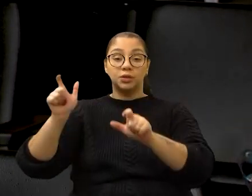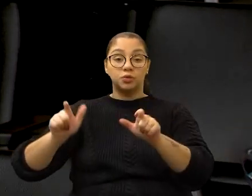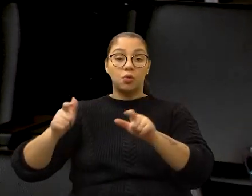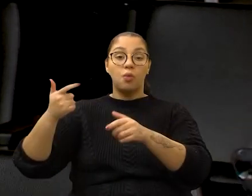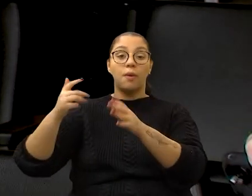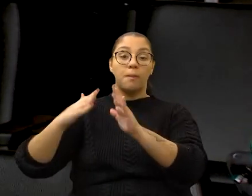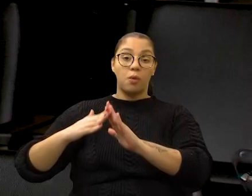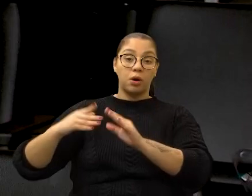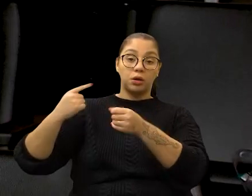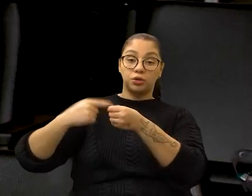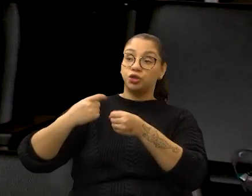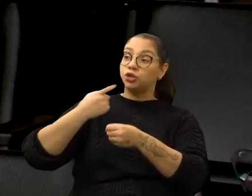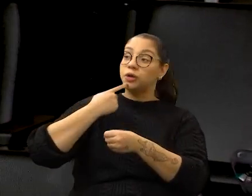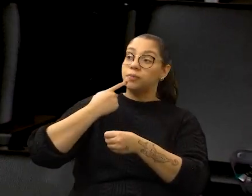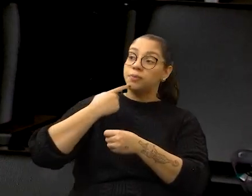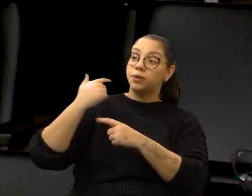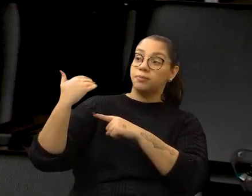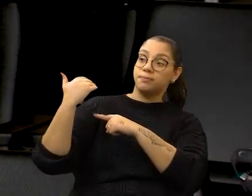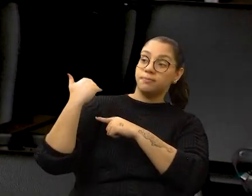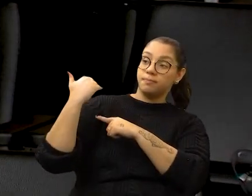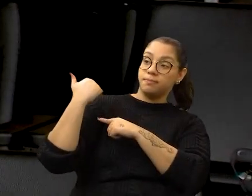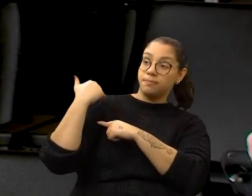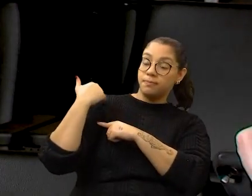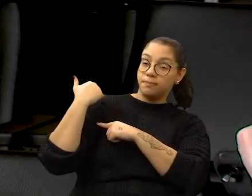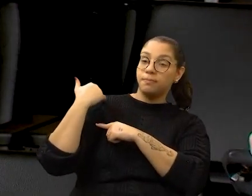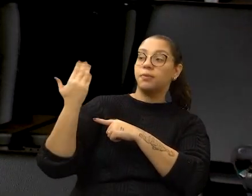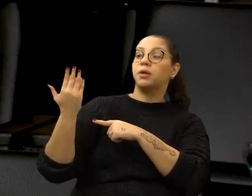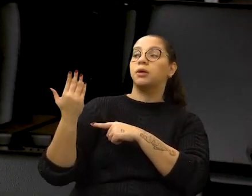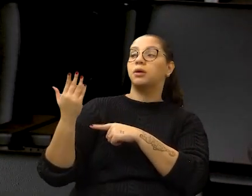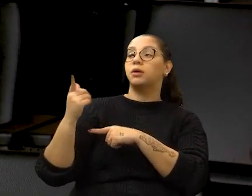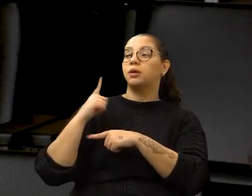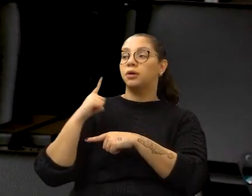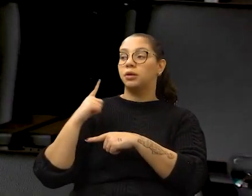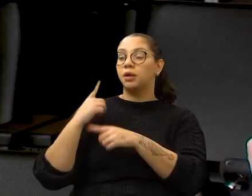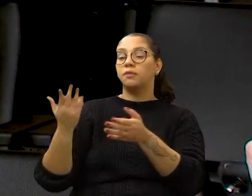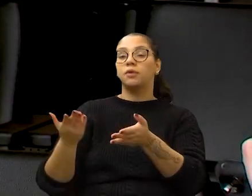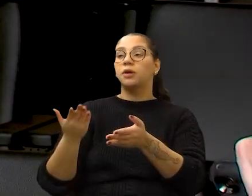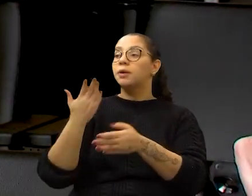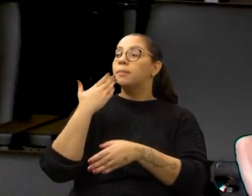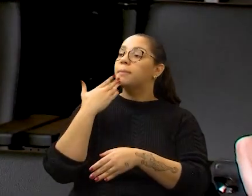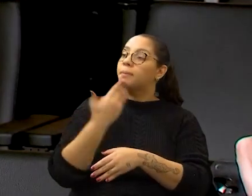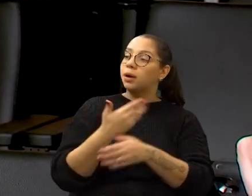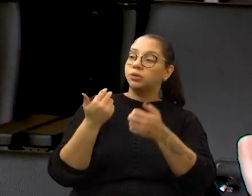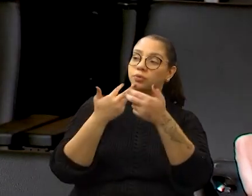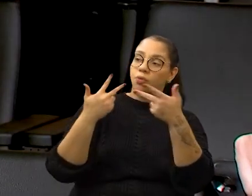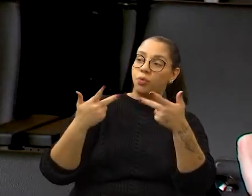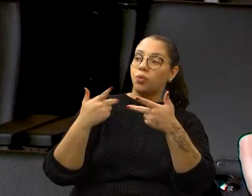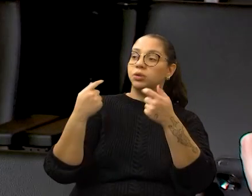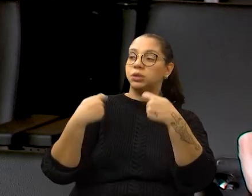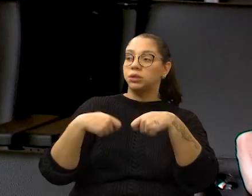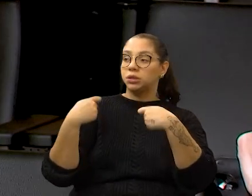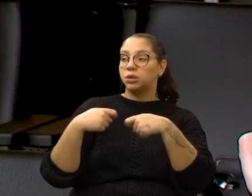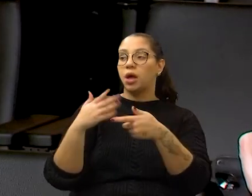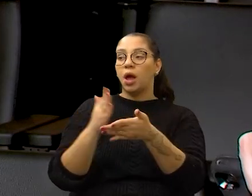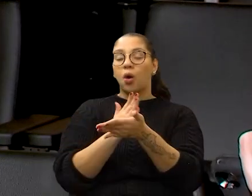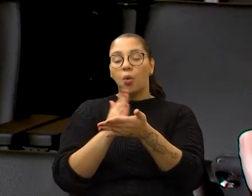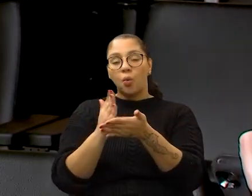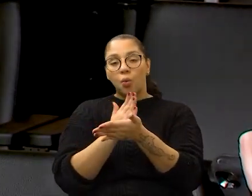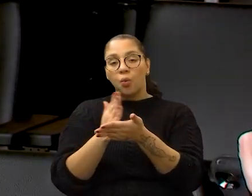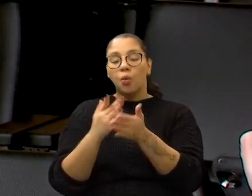munícipes vêm até o gabinete, até nós e pede, né,